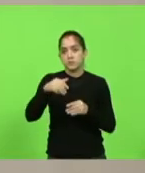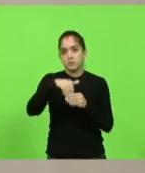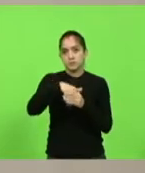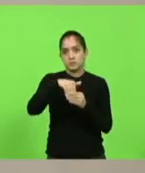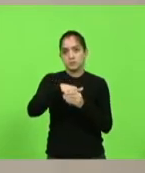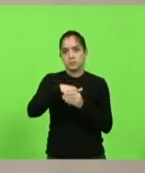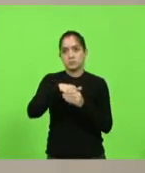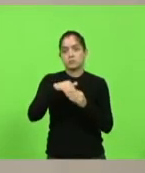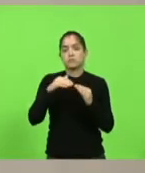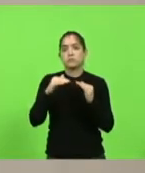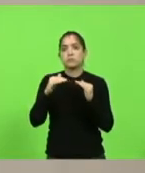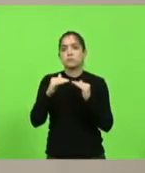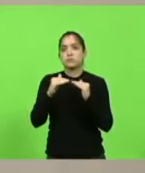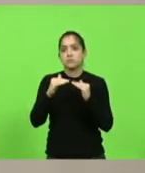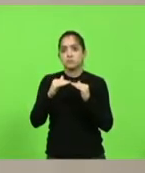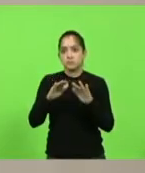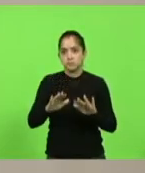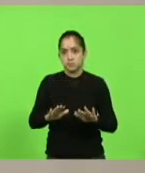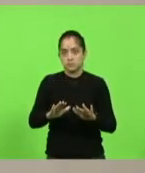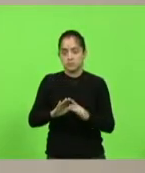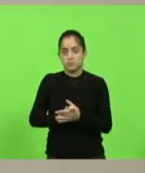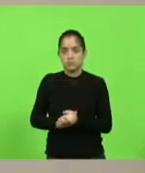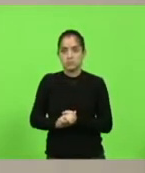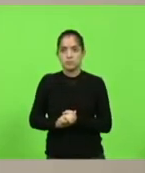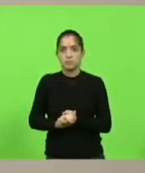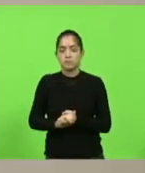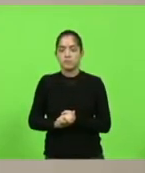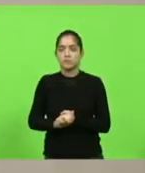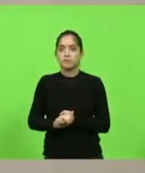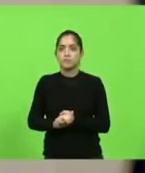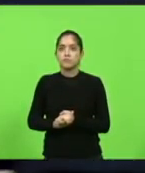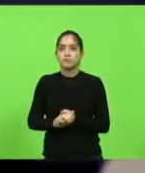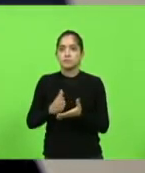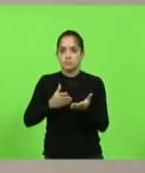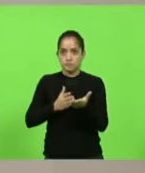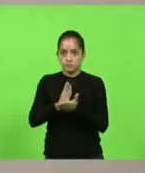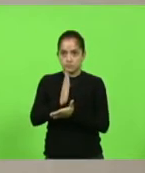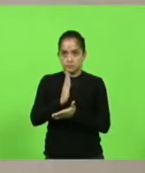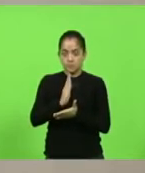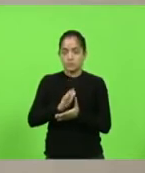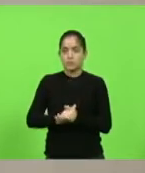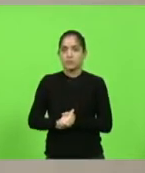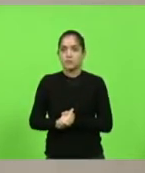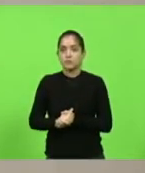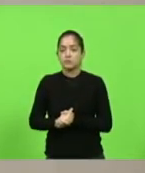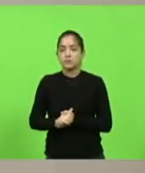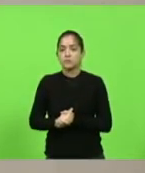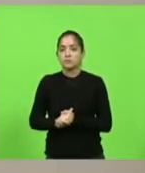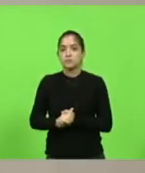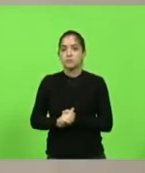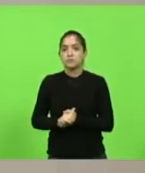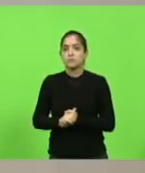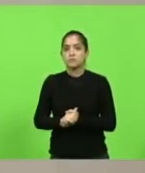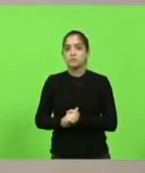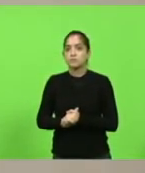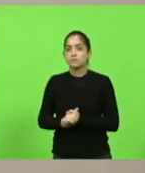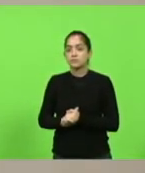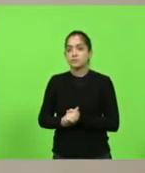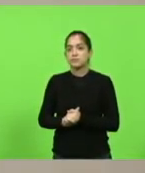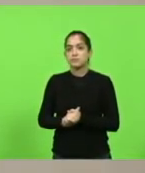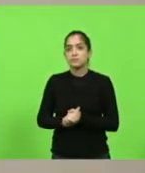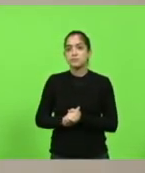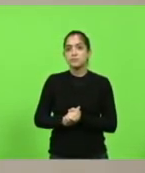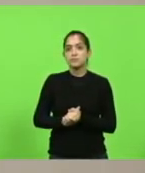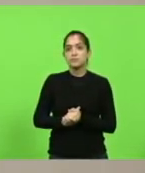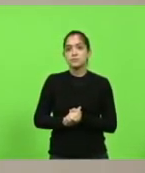votação. Deputados que aprovam, permaneçam como se encontram. Aprovado por maioria. Presidente, pela ordem, só rapidinho. Pela ordem, deputado Fernando